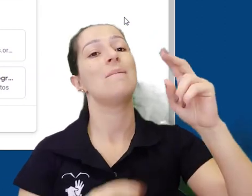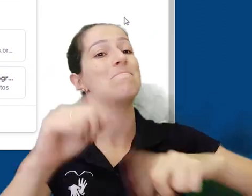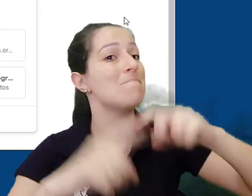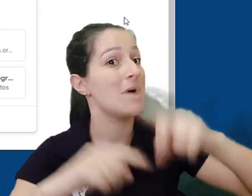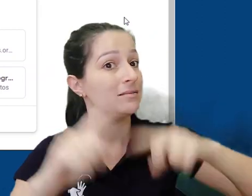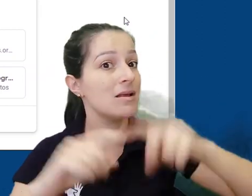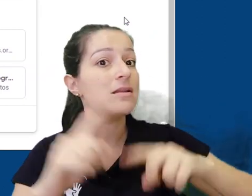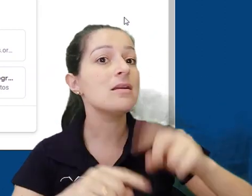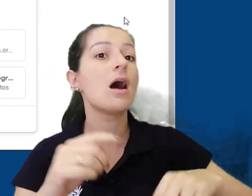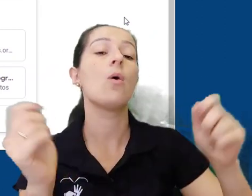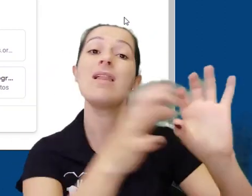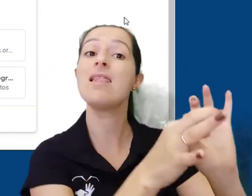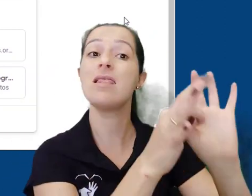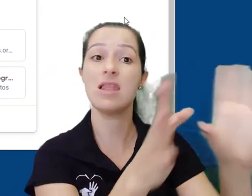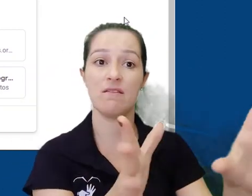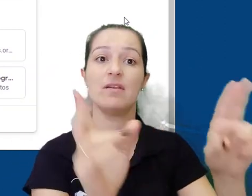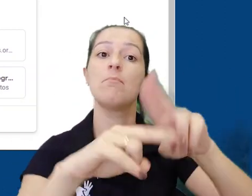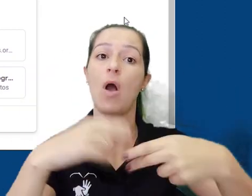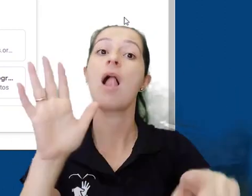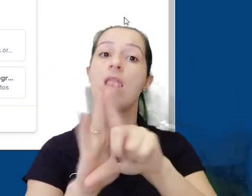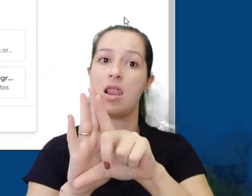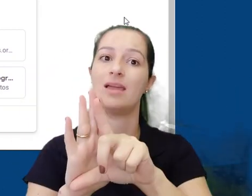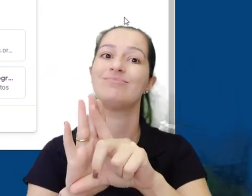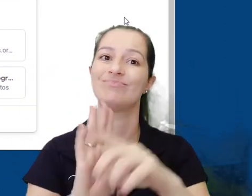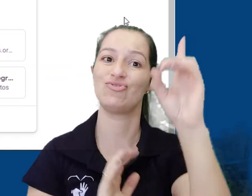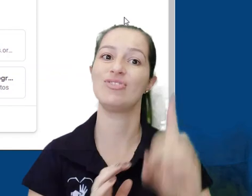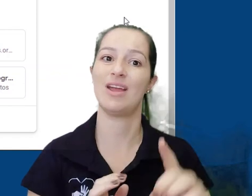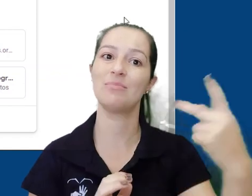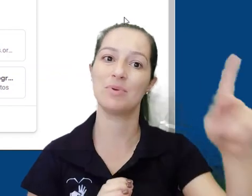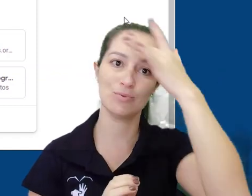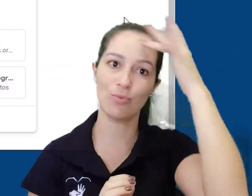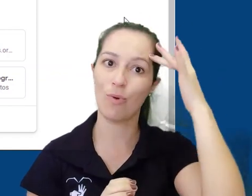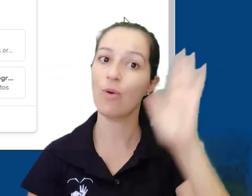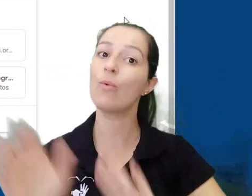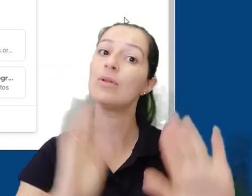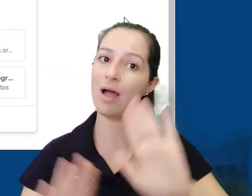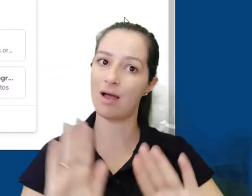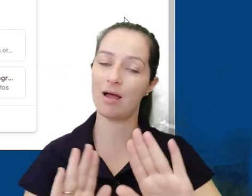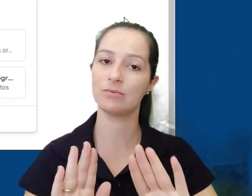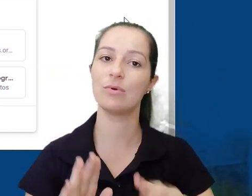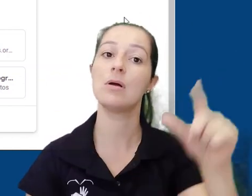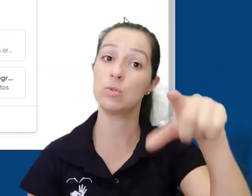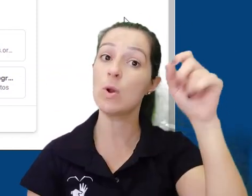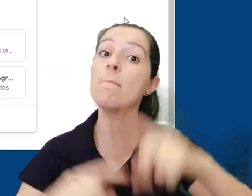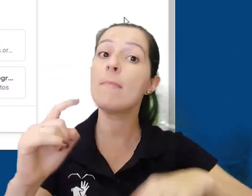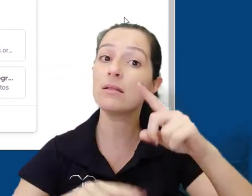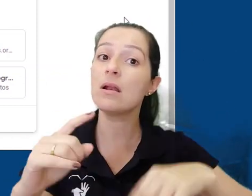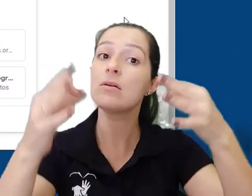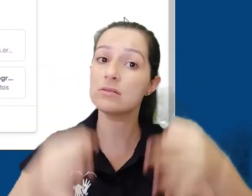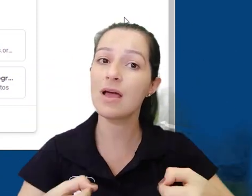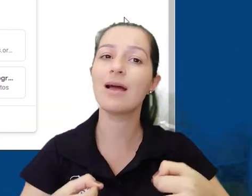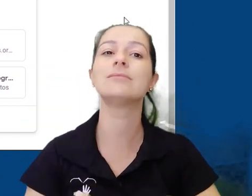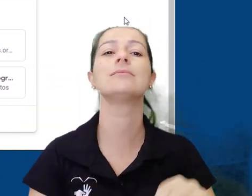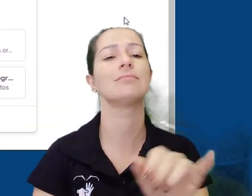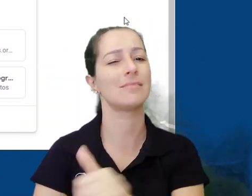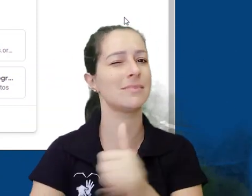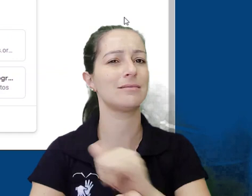vídeos para realizarmos execução dos exemplos utilizam de materiais produzidos por nós mesmos ou que são livres para uso não comercial defina Qual é a melhor forma